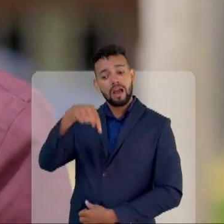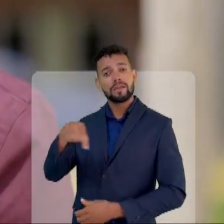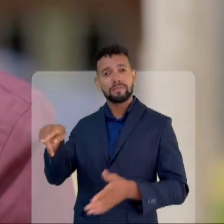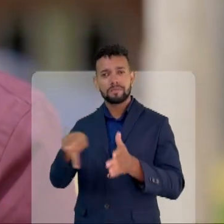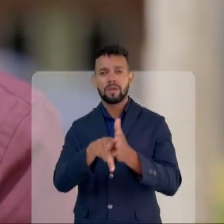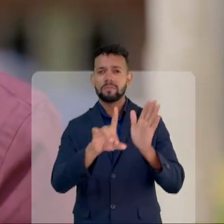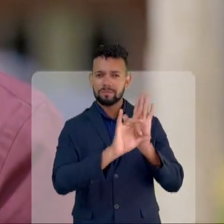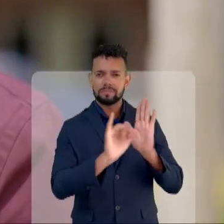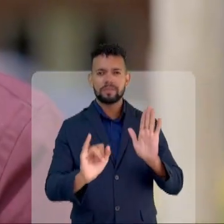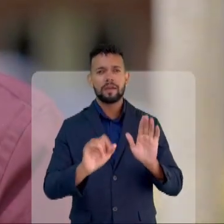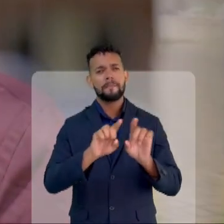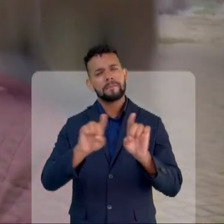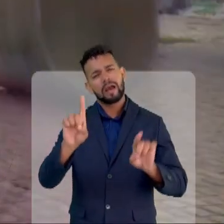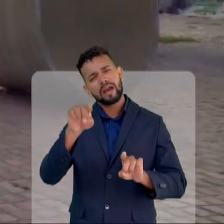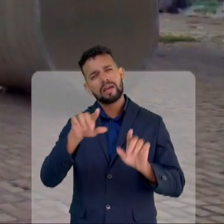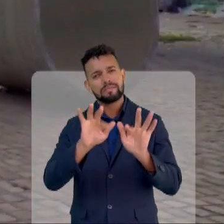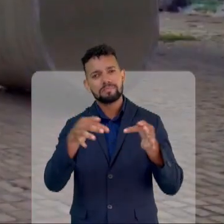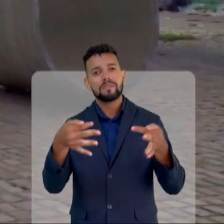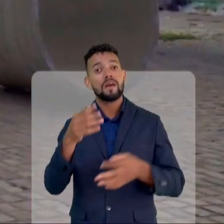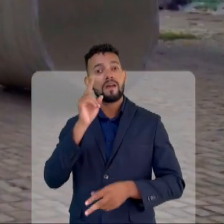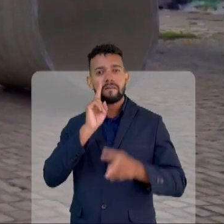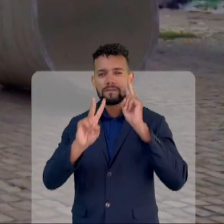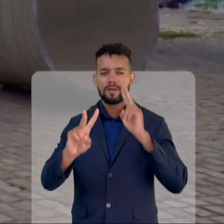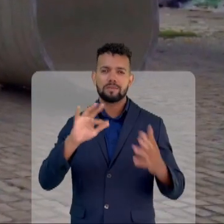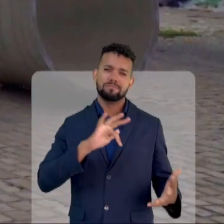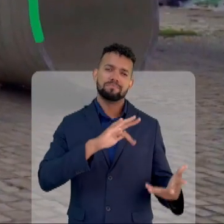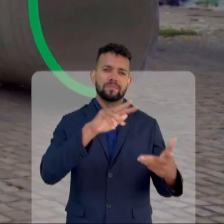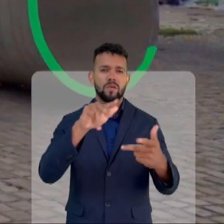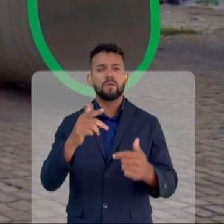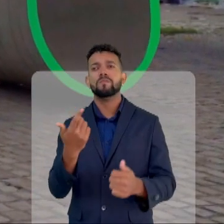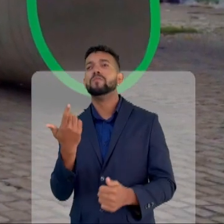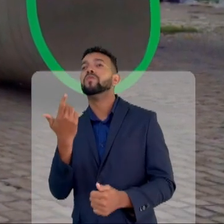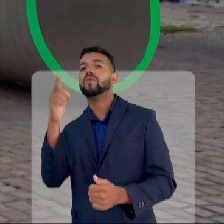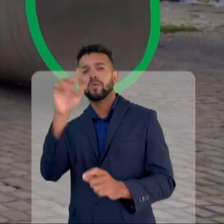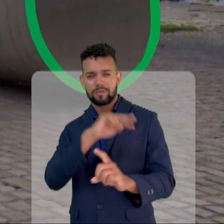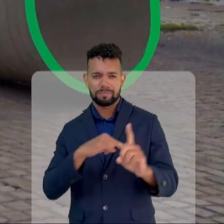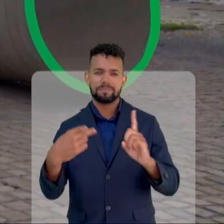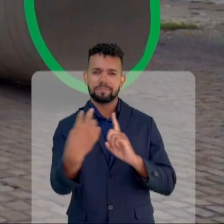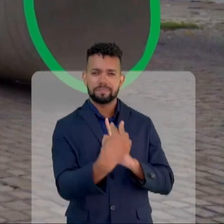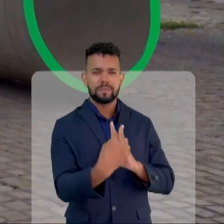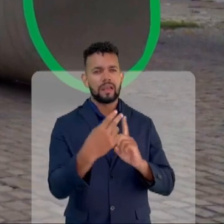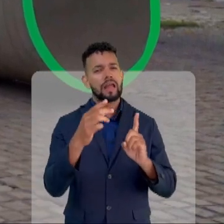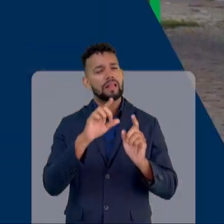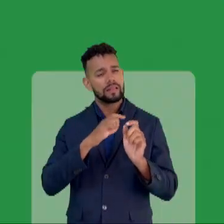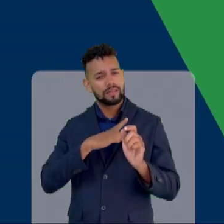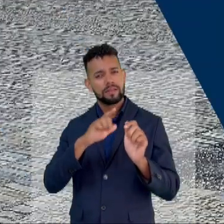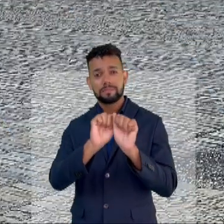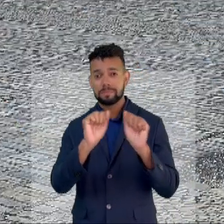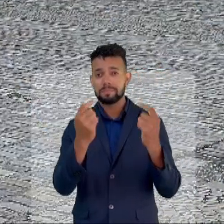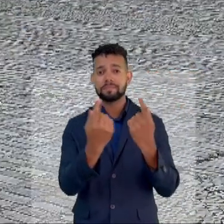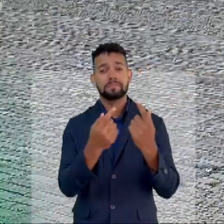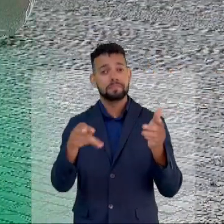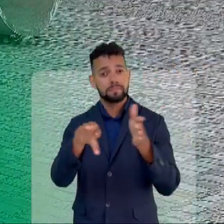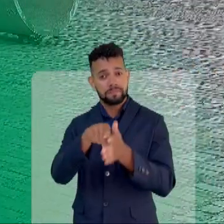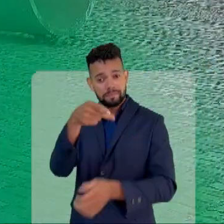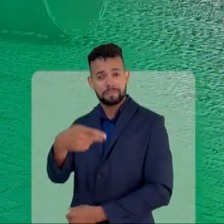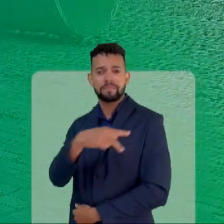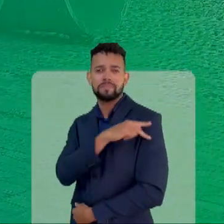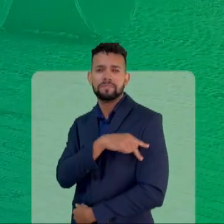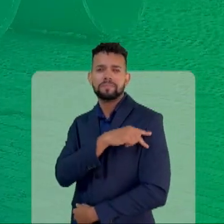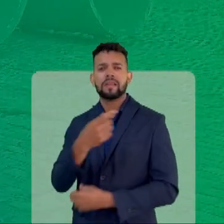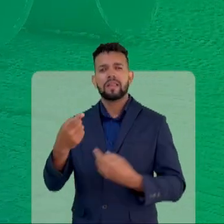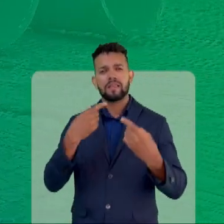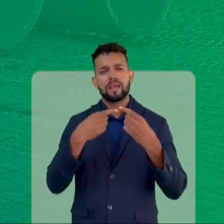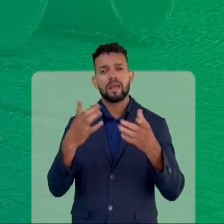nova perspectiva. Renovamos a forma de nos apresentar, porque nos transformamos por dentro.